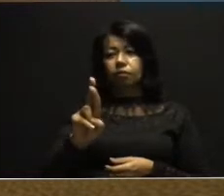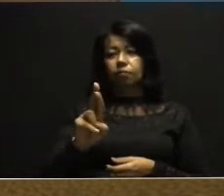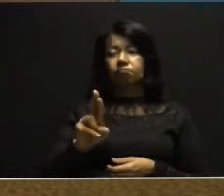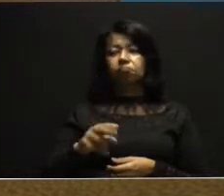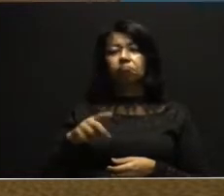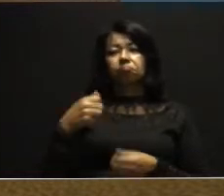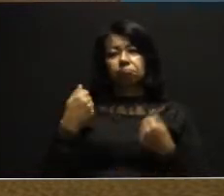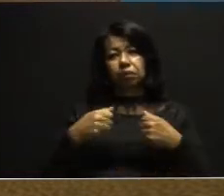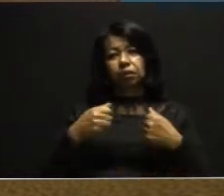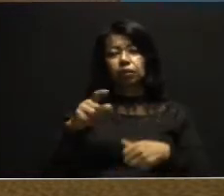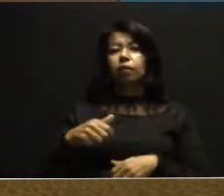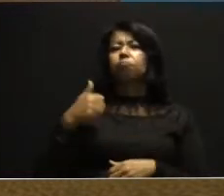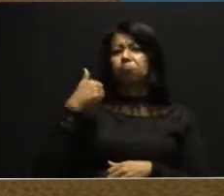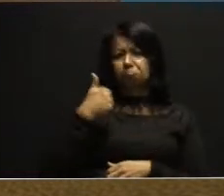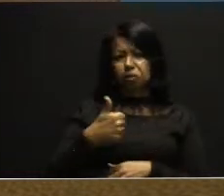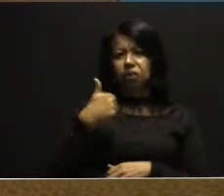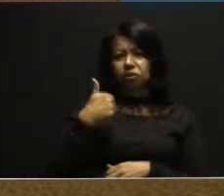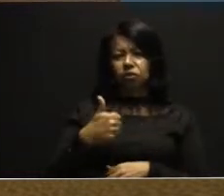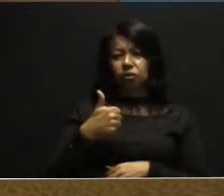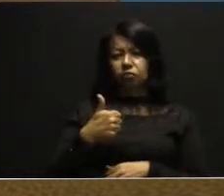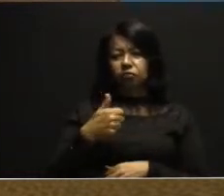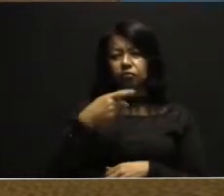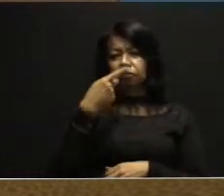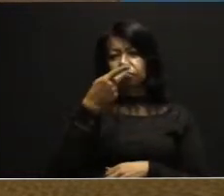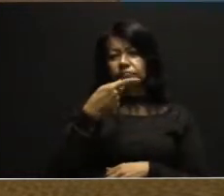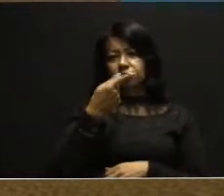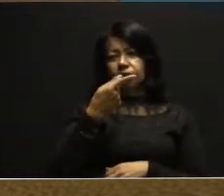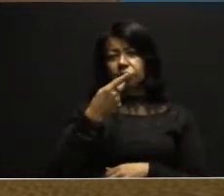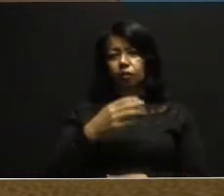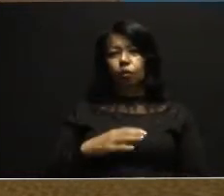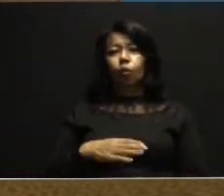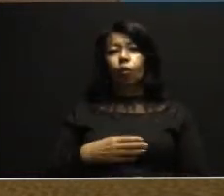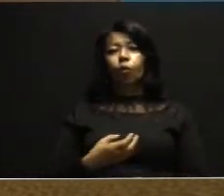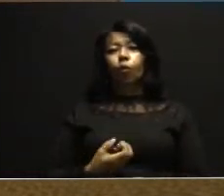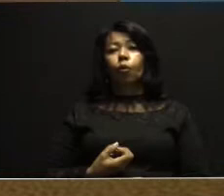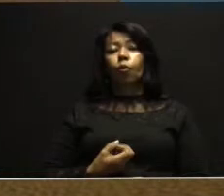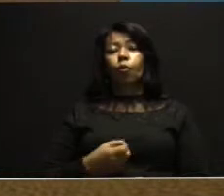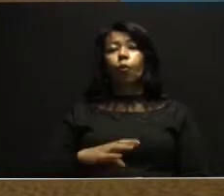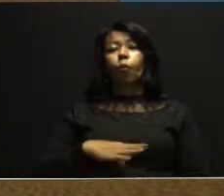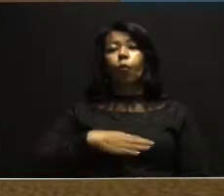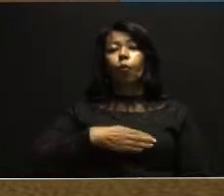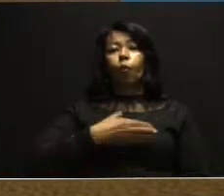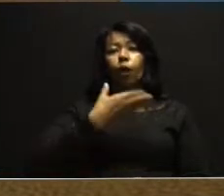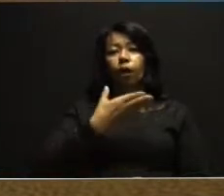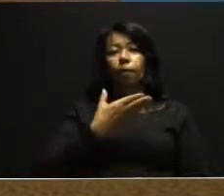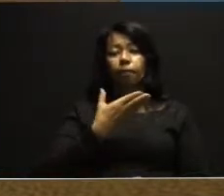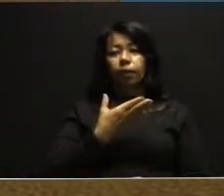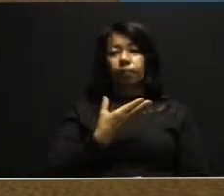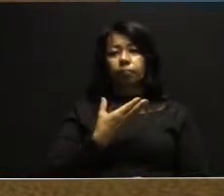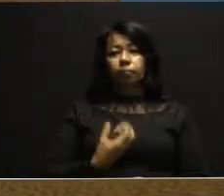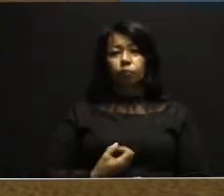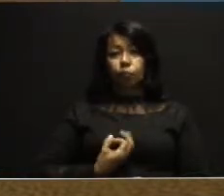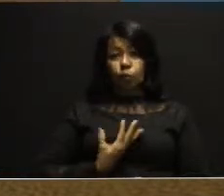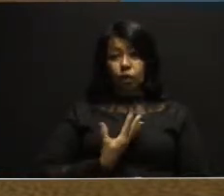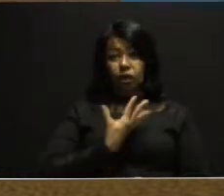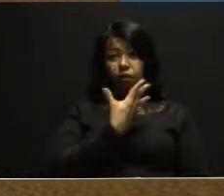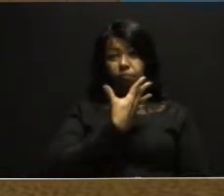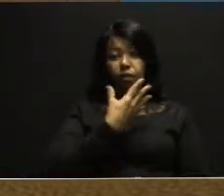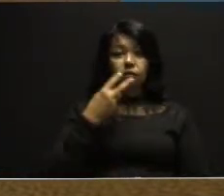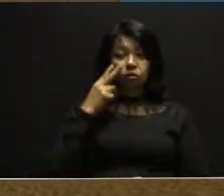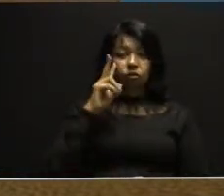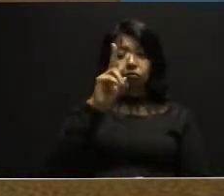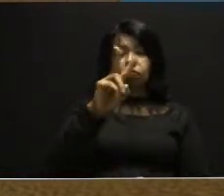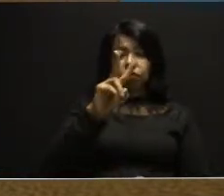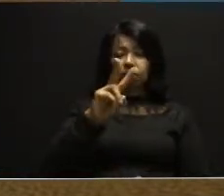ser positiva, né? Vou até usar aqui um poema que eu acho inspirador para a gente considerar também a realidade da